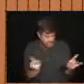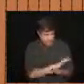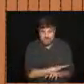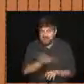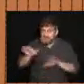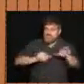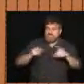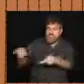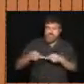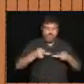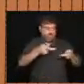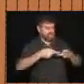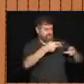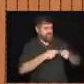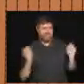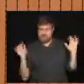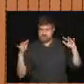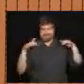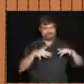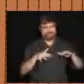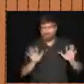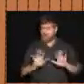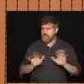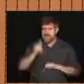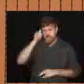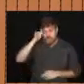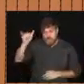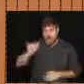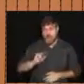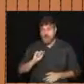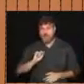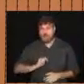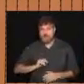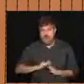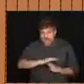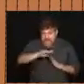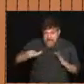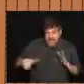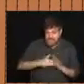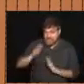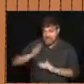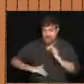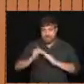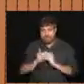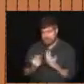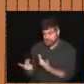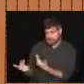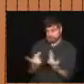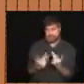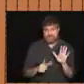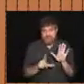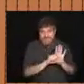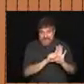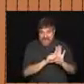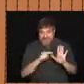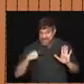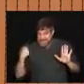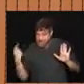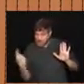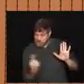aglomeração de pessoas, né? Ou seja, o que vale para um, vale para outro. A lei, nós todos